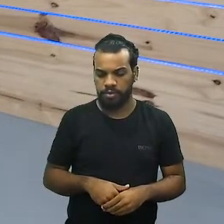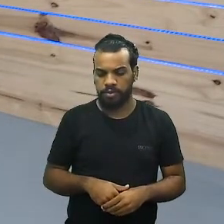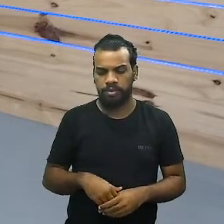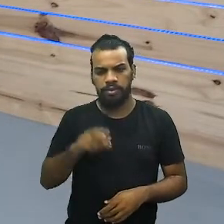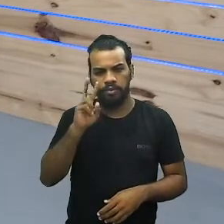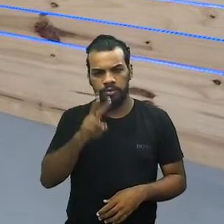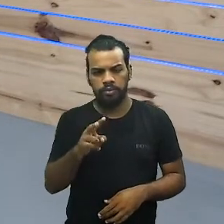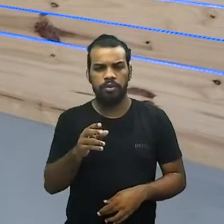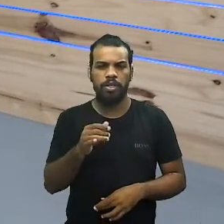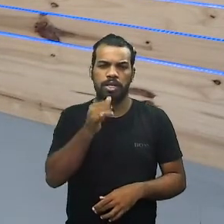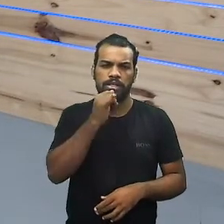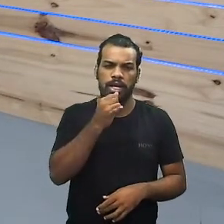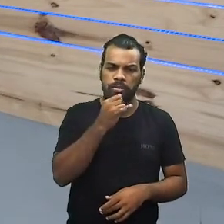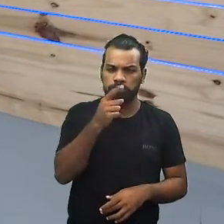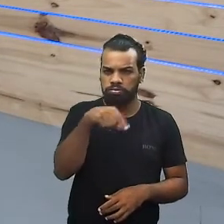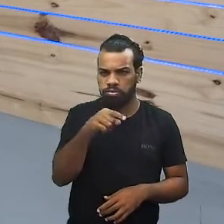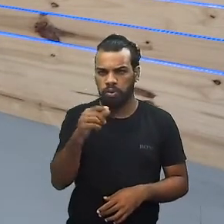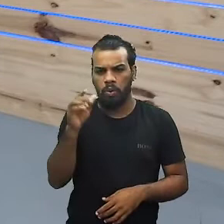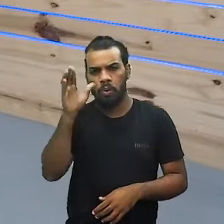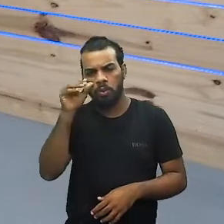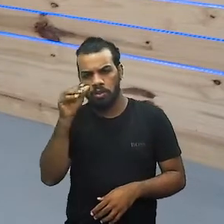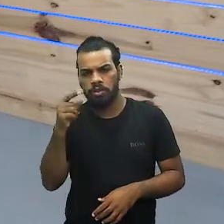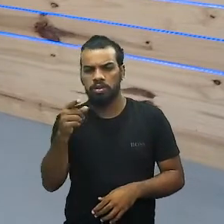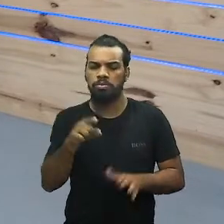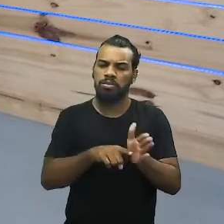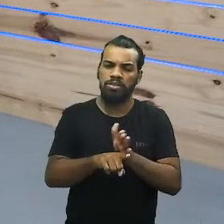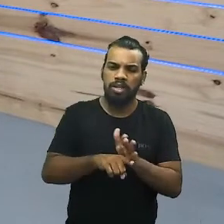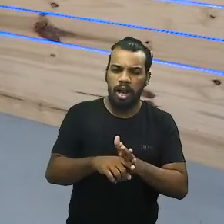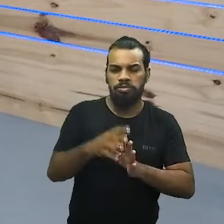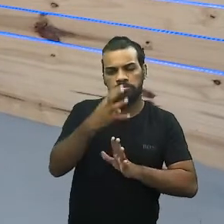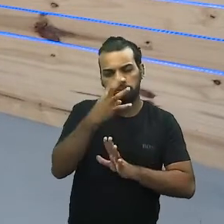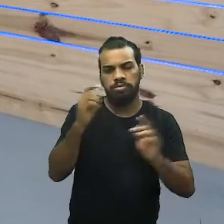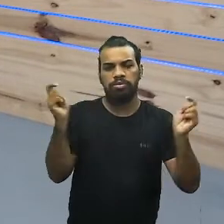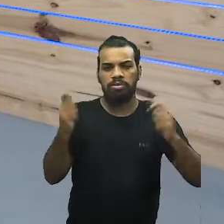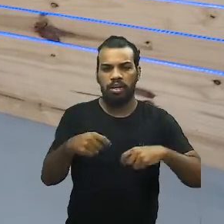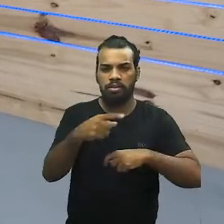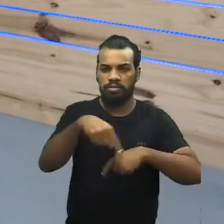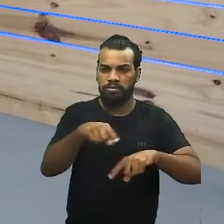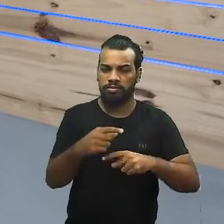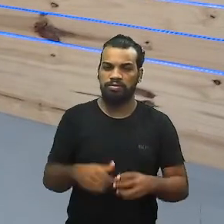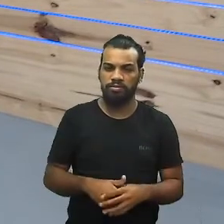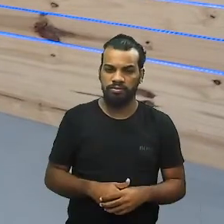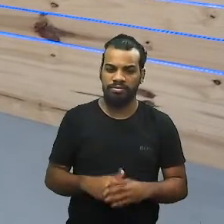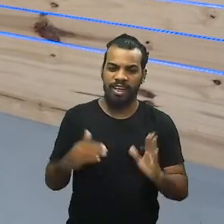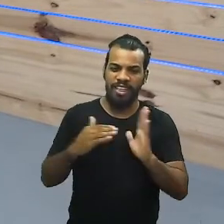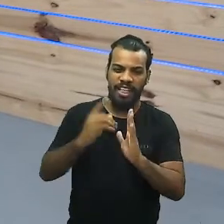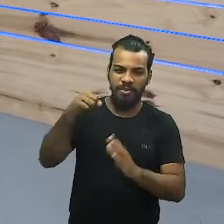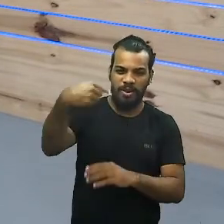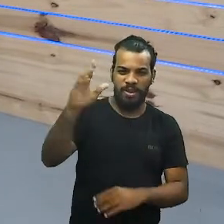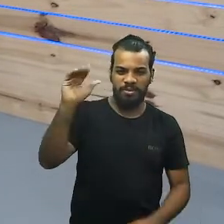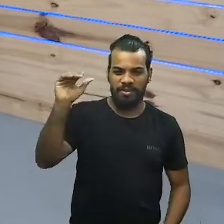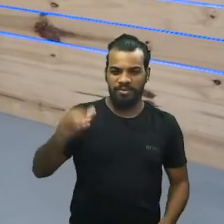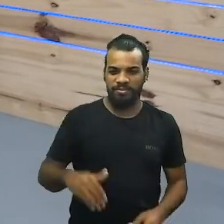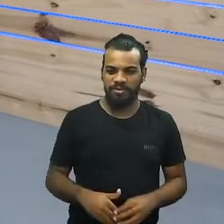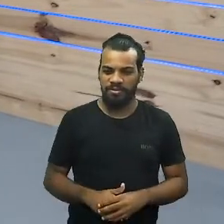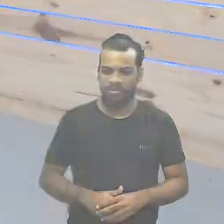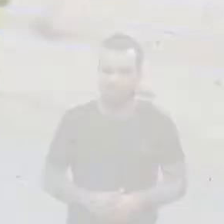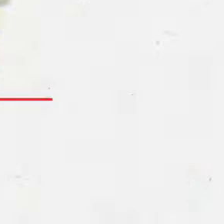de exemplos. Quem tiver curiosidade, é só pesquisar e assistir, que vocês vão se divertir. Até a próxima, pessoal!